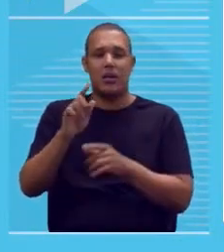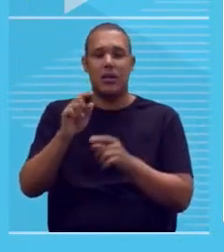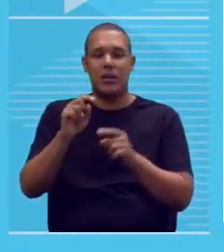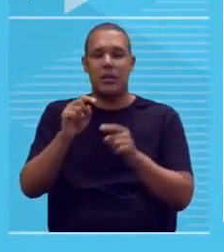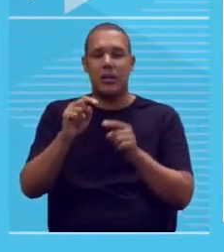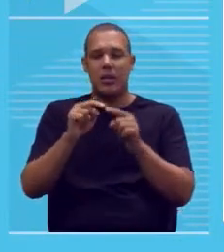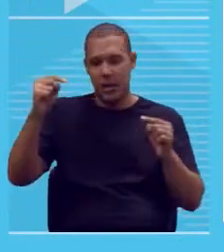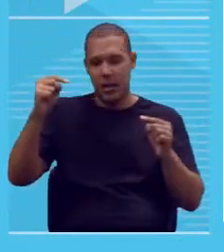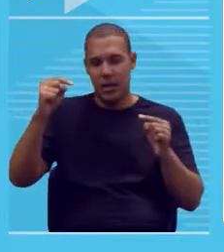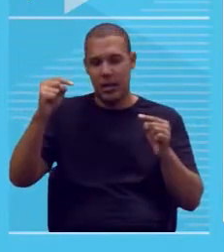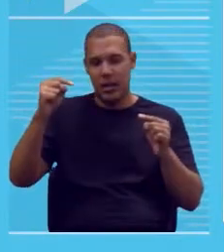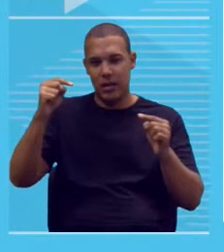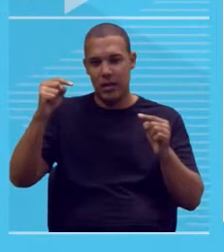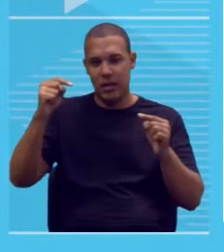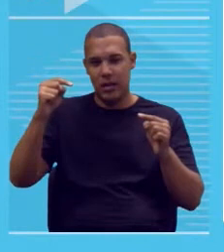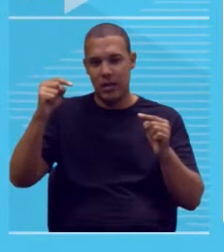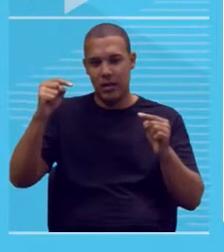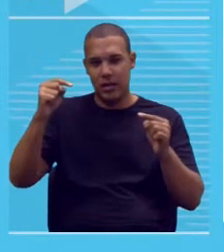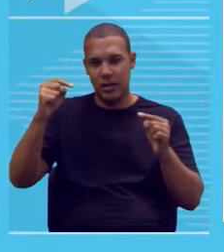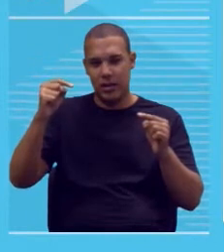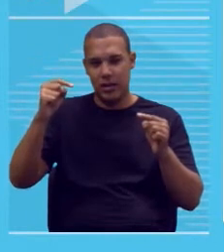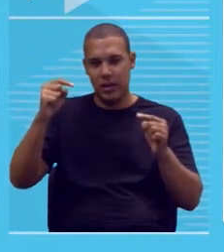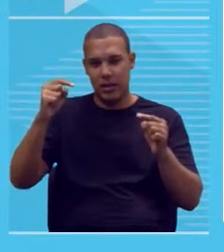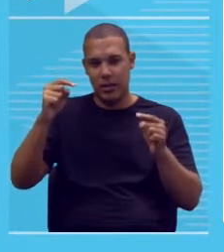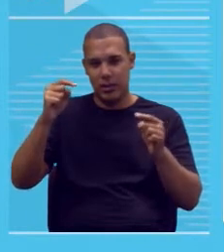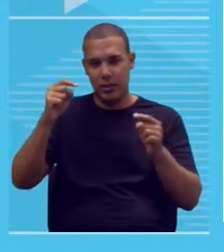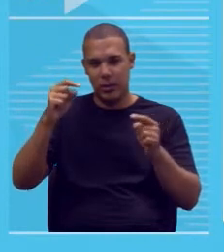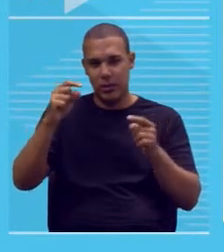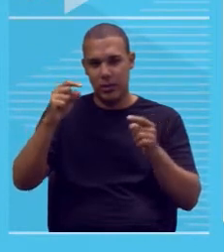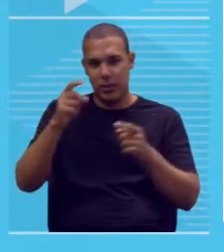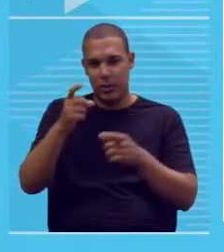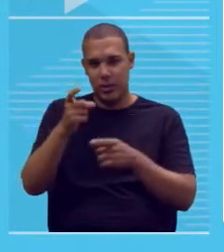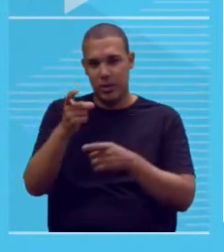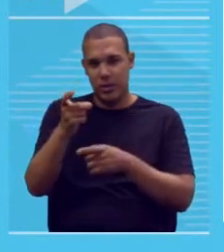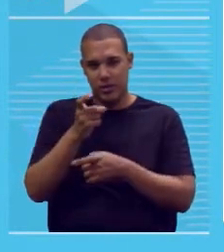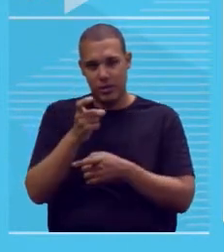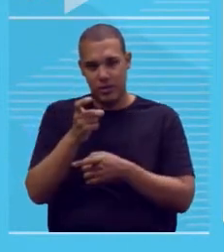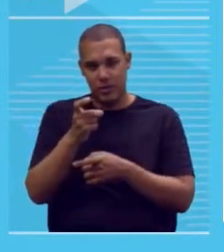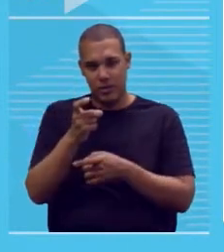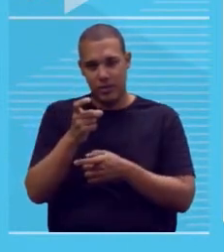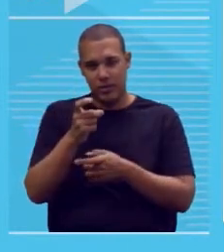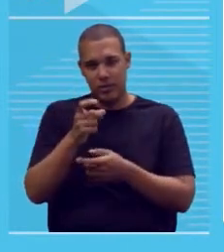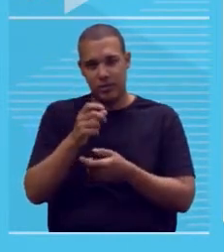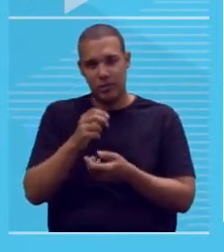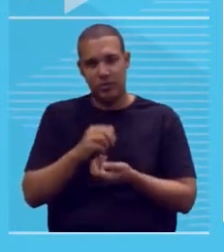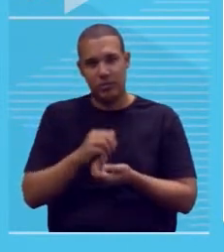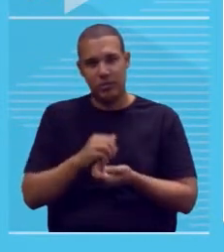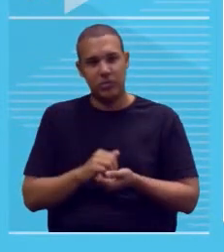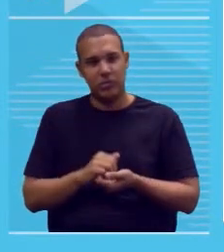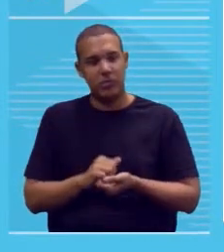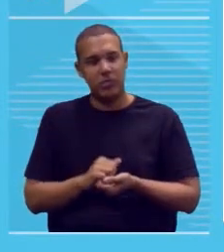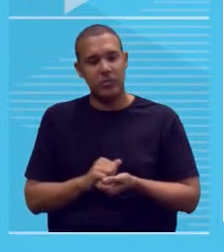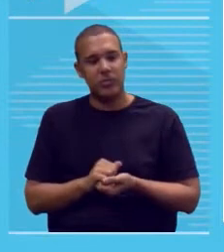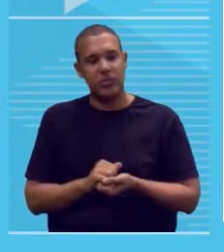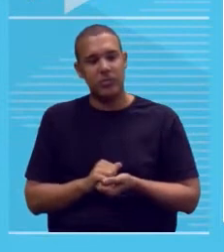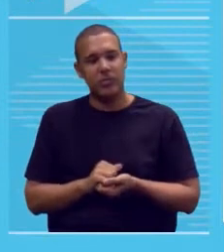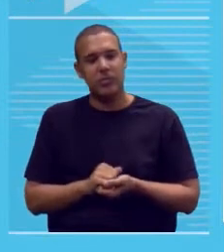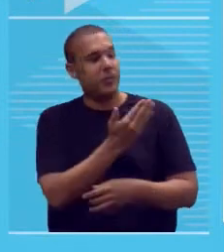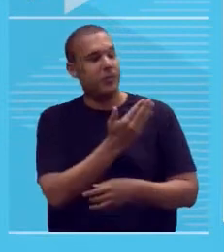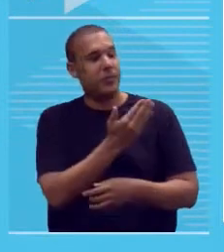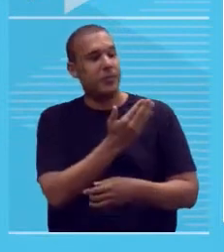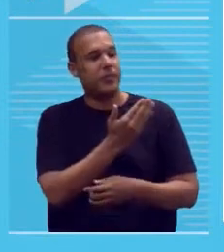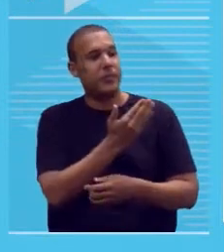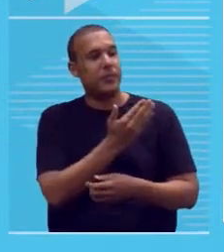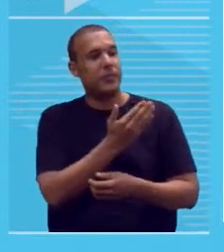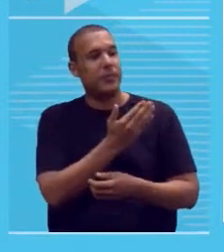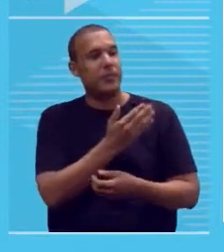X. Professor, então, tá fácil, professor. Tem que lembrar aí, ó, da tabelinha. 1, 2, 3, tá? Botei a tabelinha. Vai